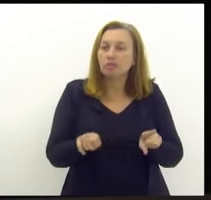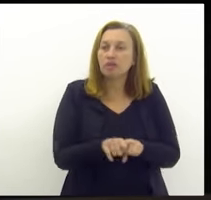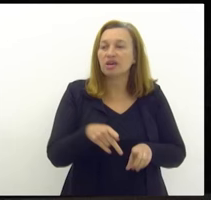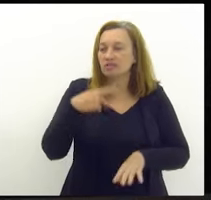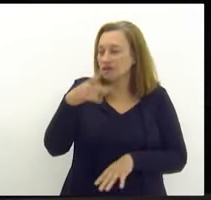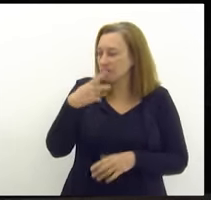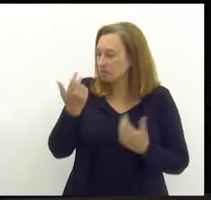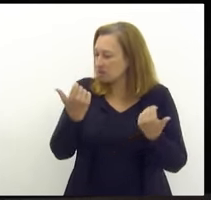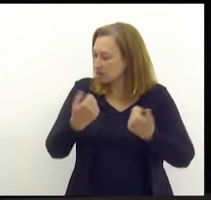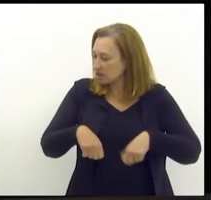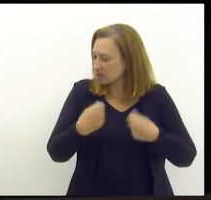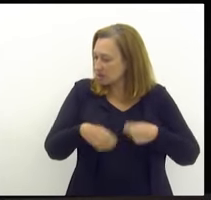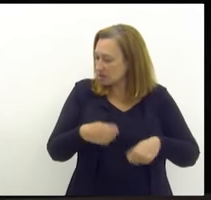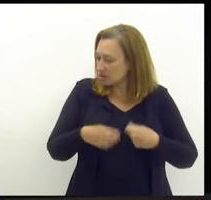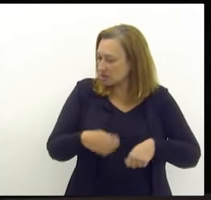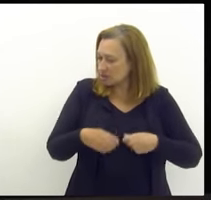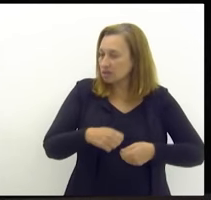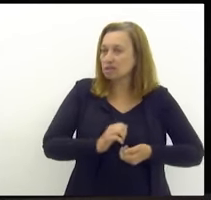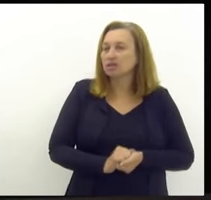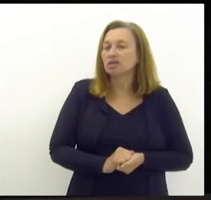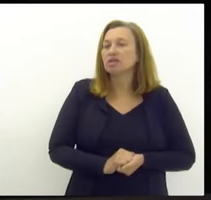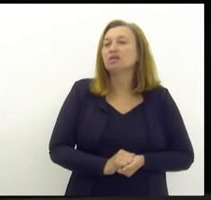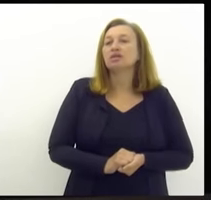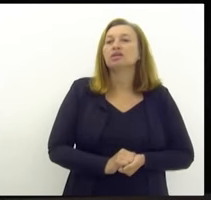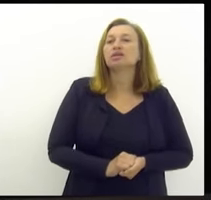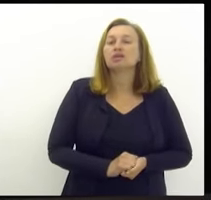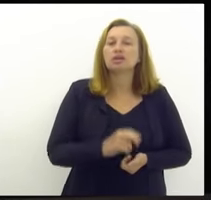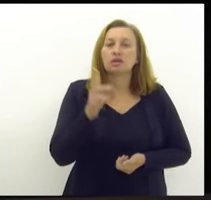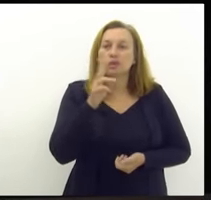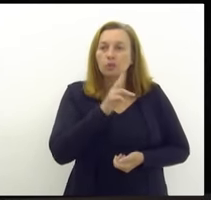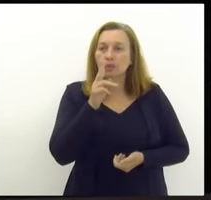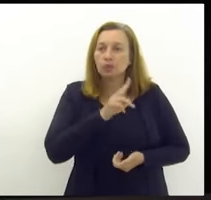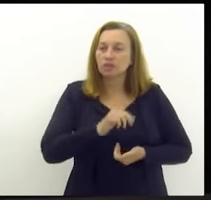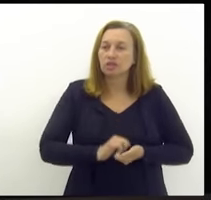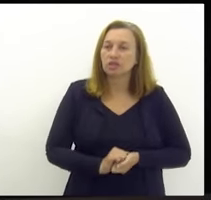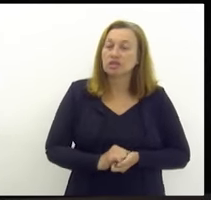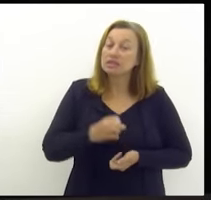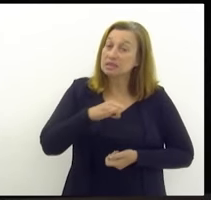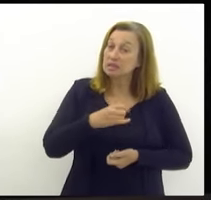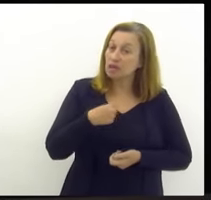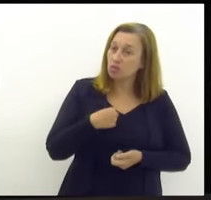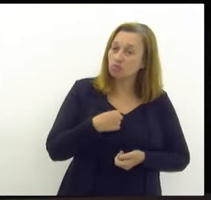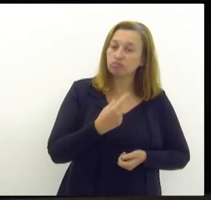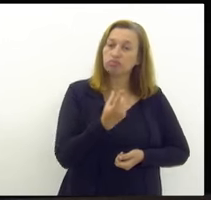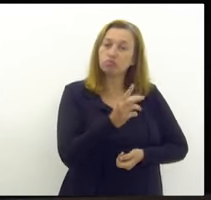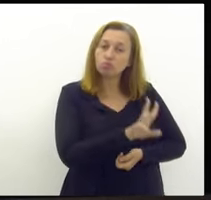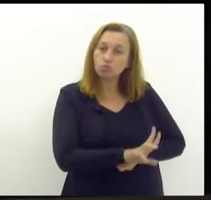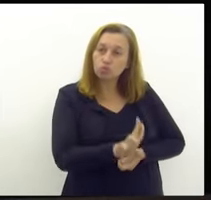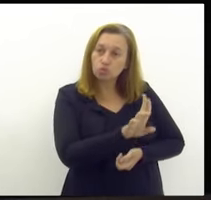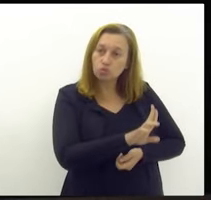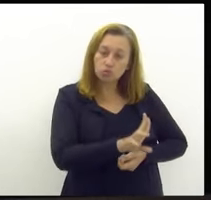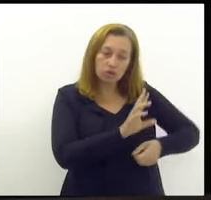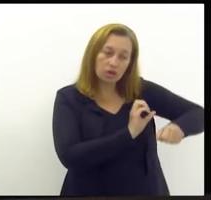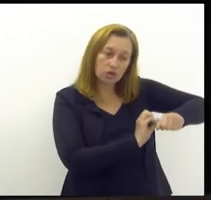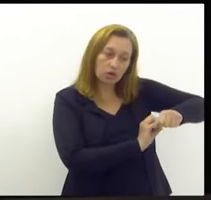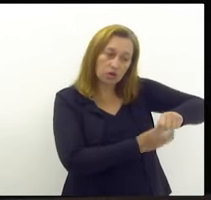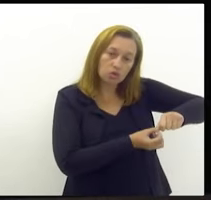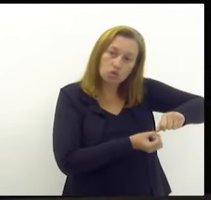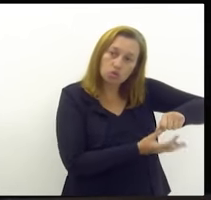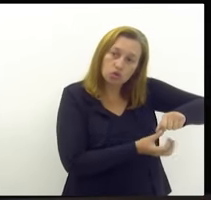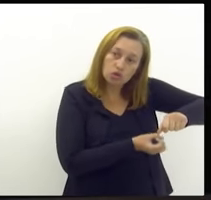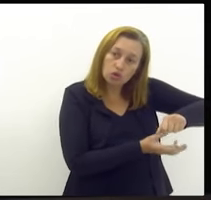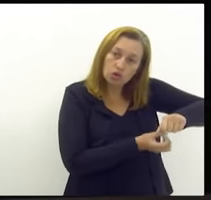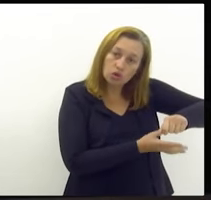necessidade da suplementação imediata se eu vou usar o fundo né nesse entendimento